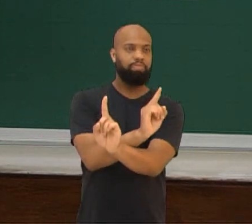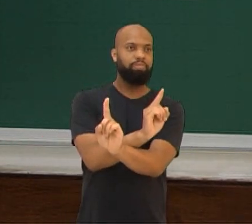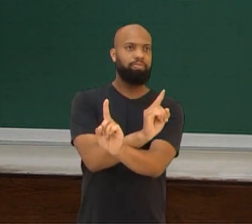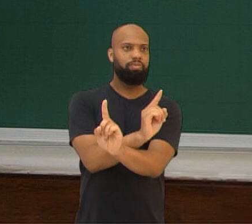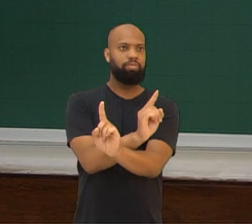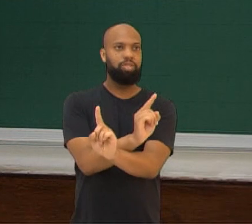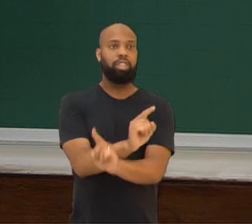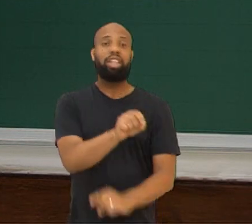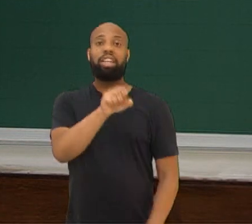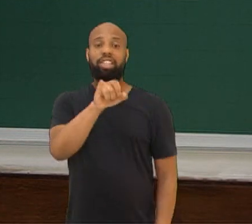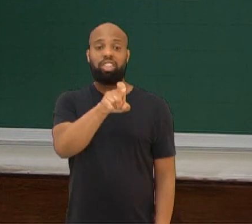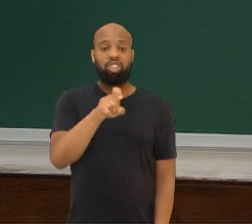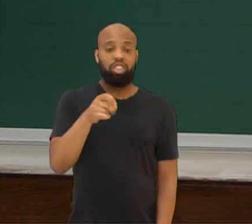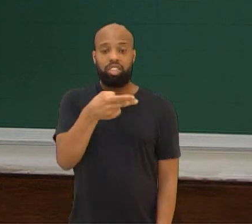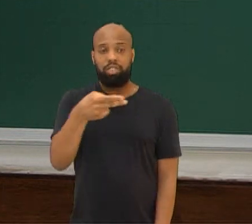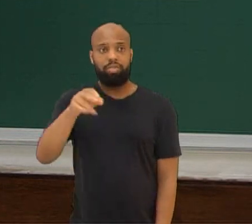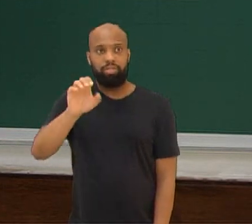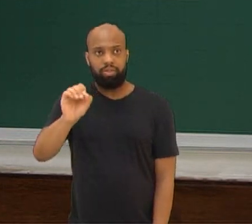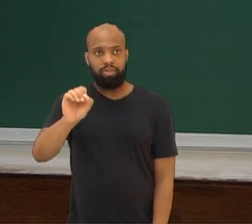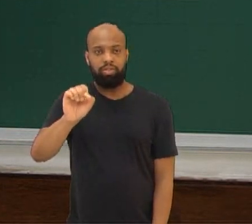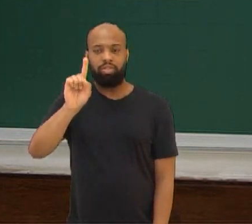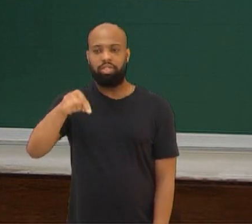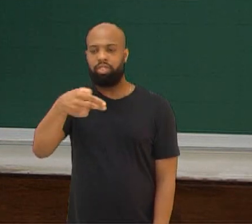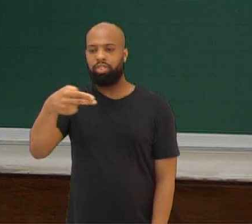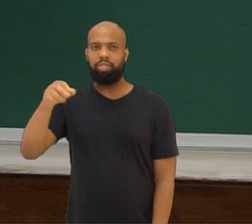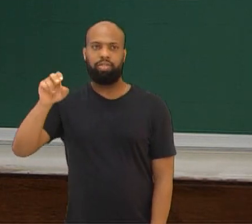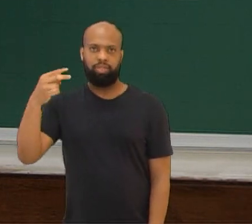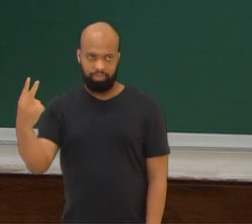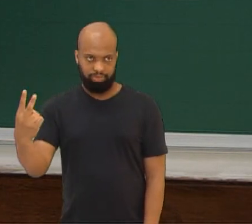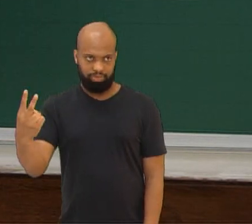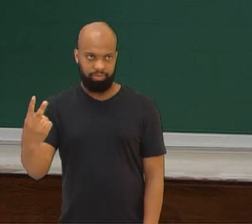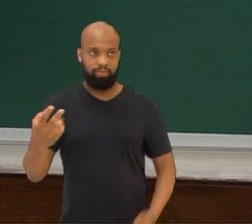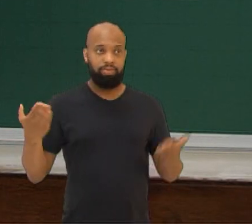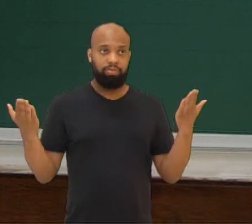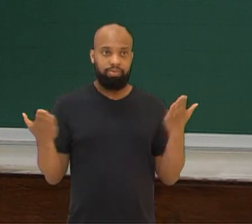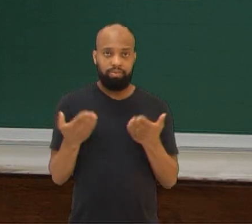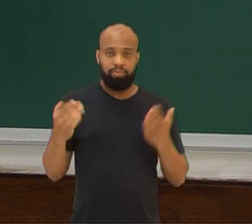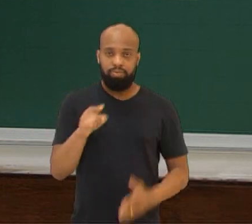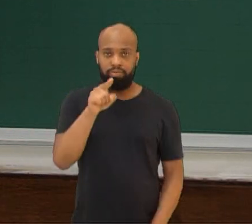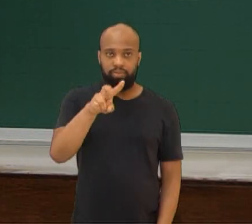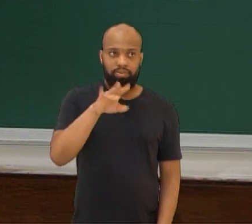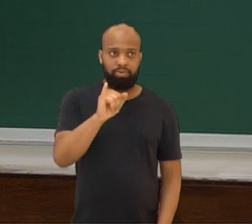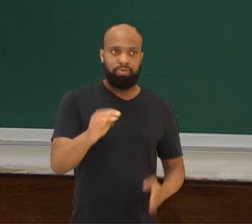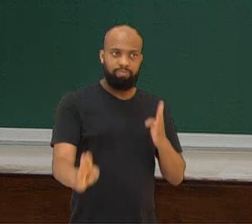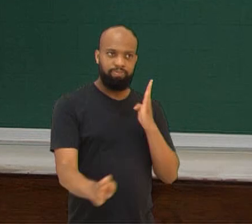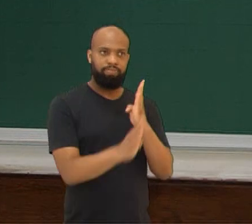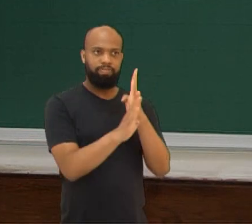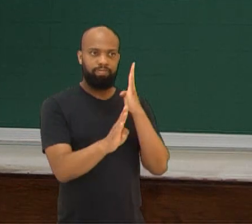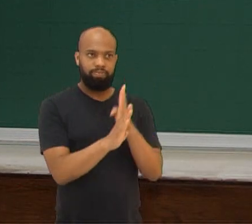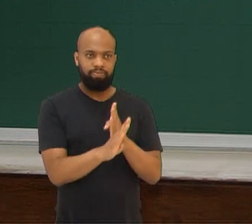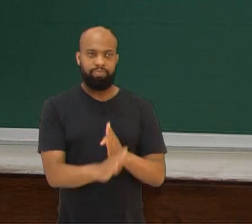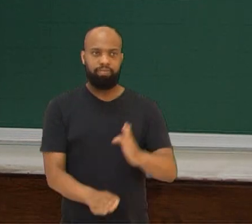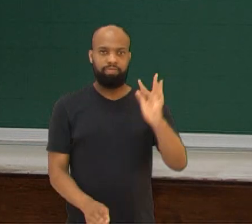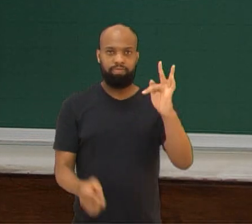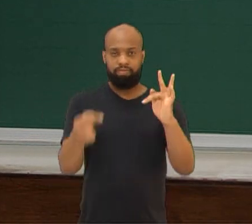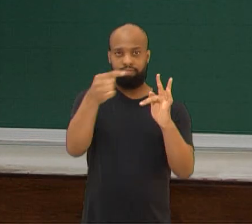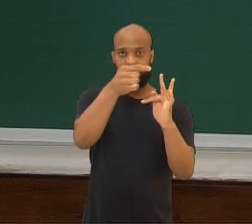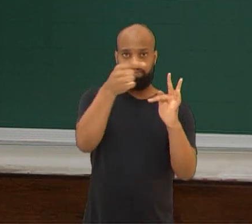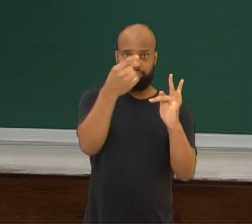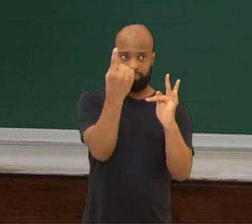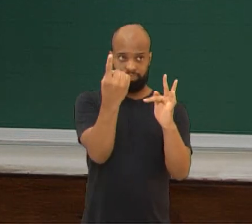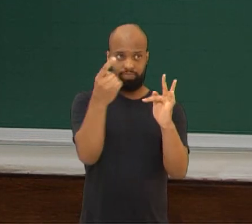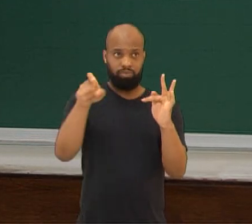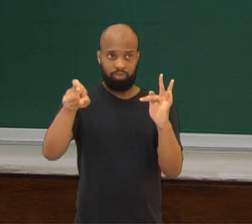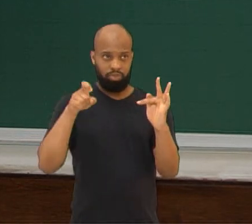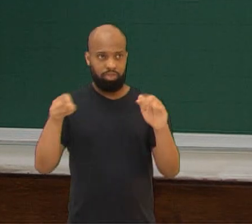inversa, quando x vale 0, é igual a 2. Determine a função inversa de x